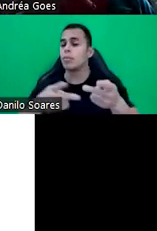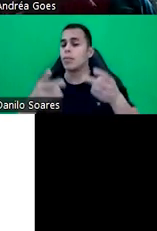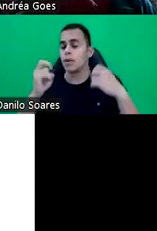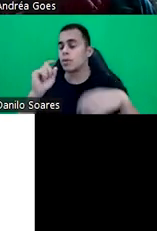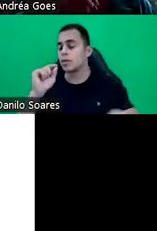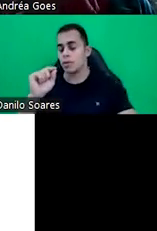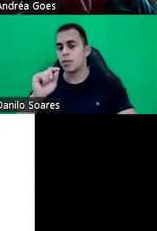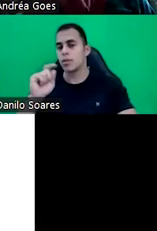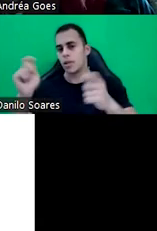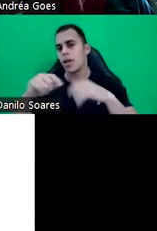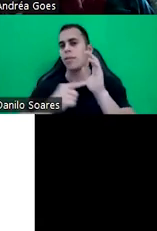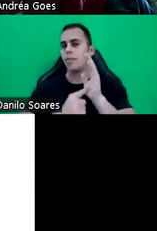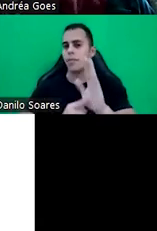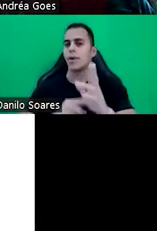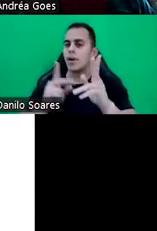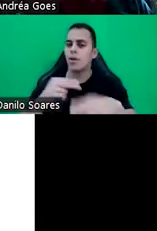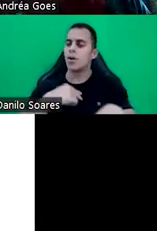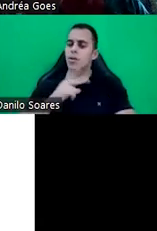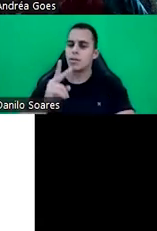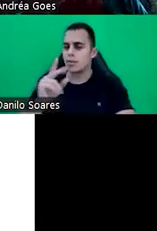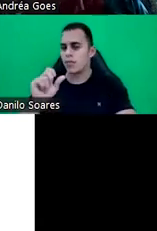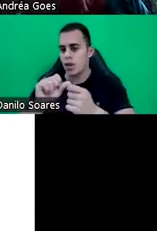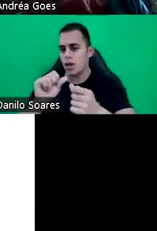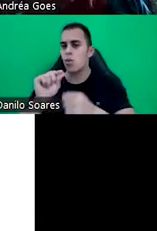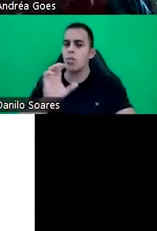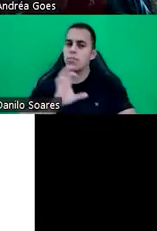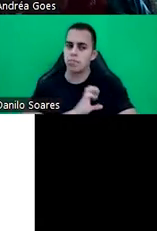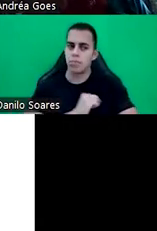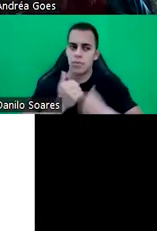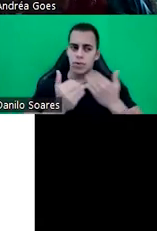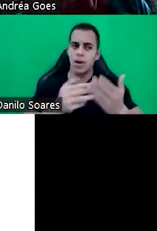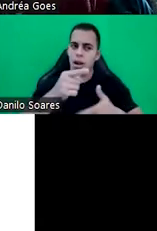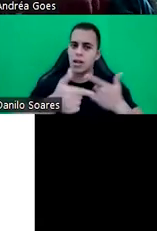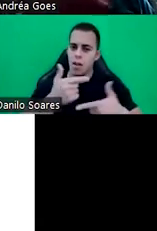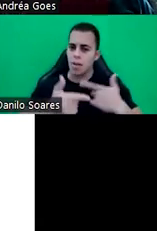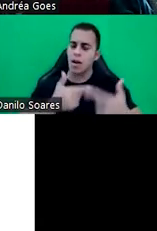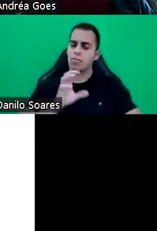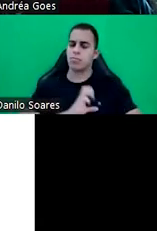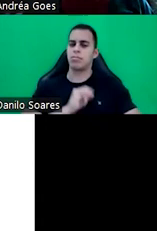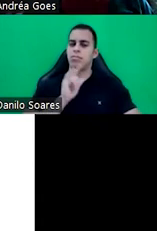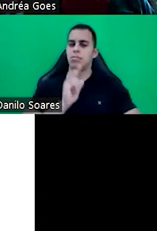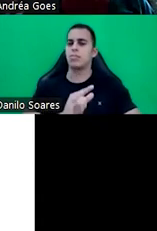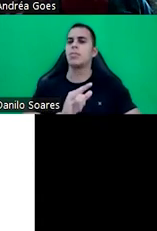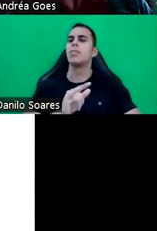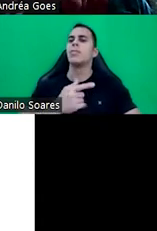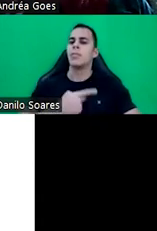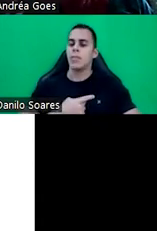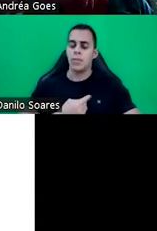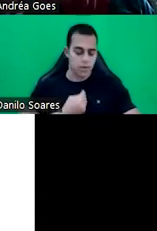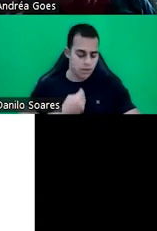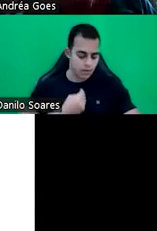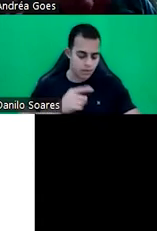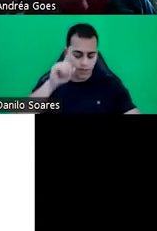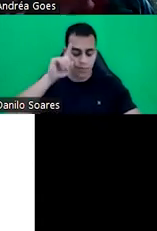trazer, como eu sempre gosto de fazer, as minhas paixões para o meu trabalho. Então, é uma forma de continuar vivendo como da minha vida